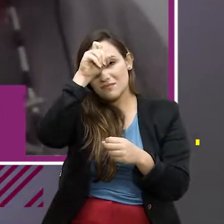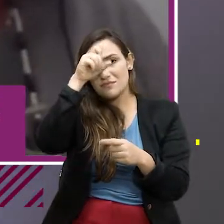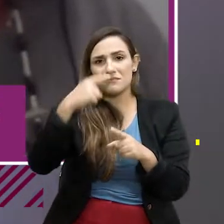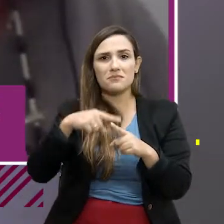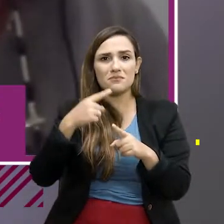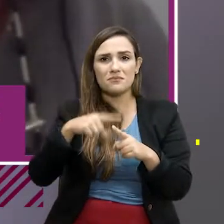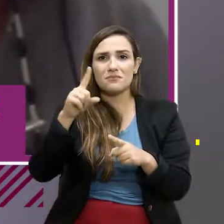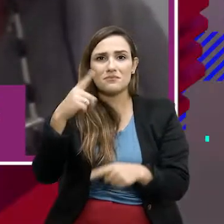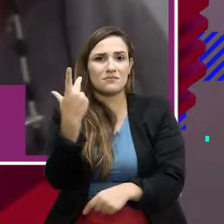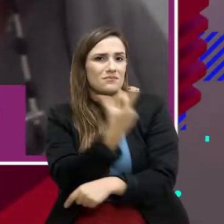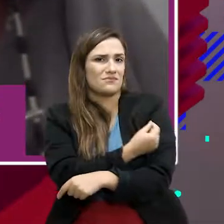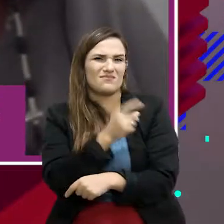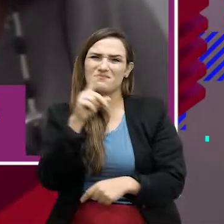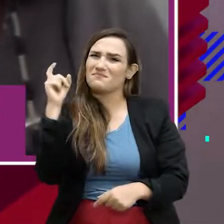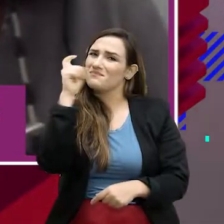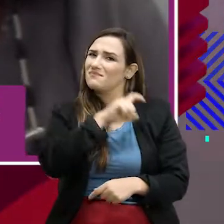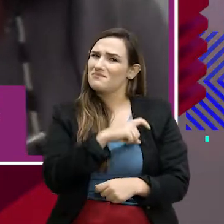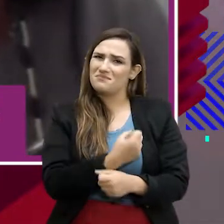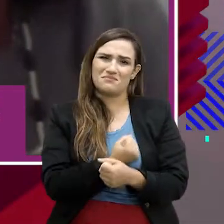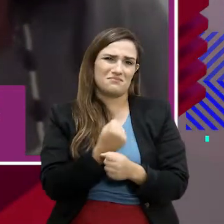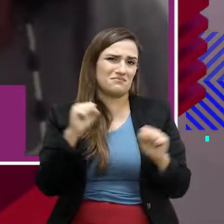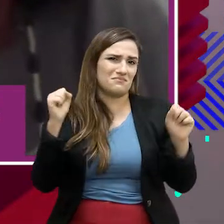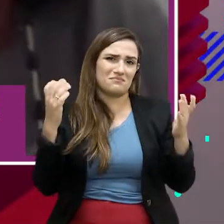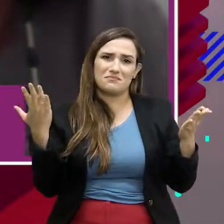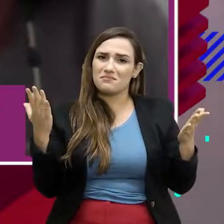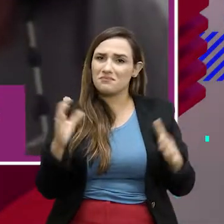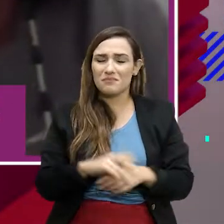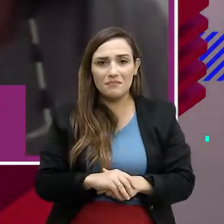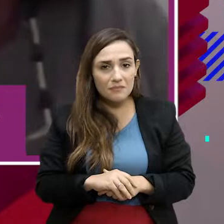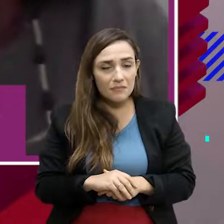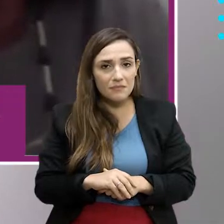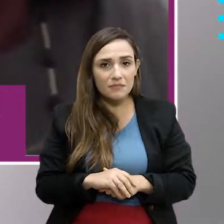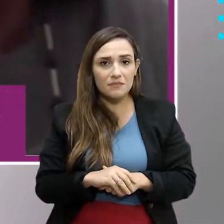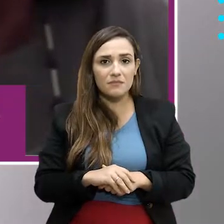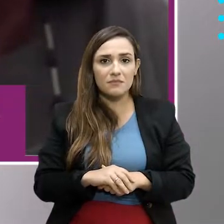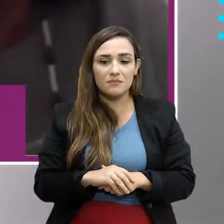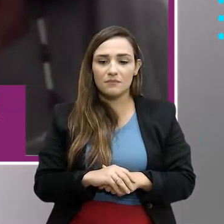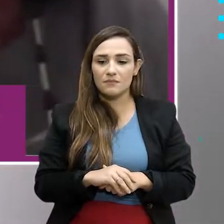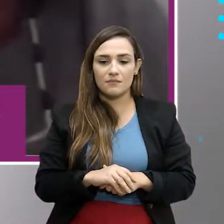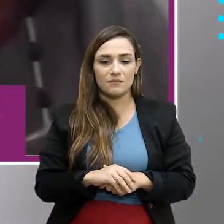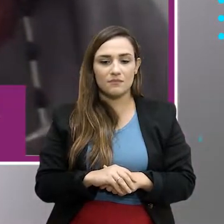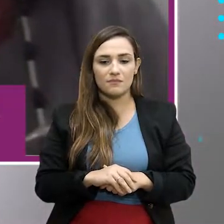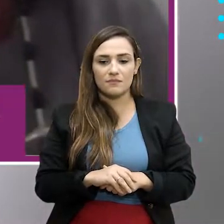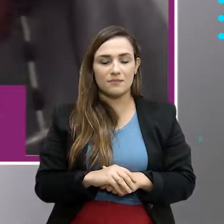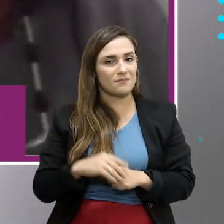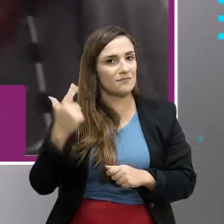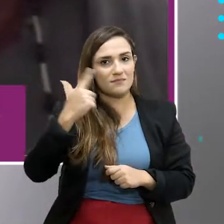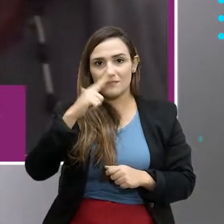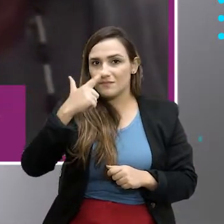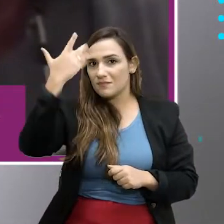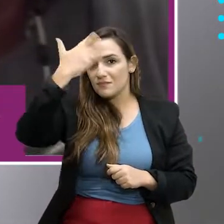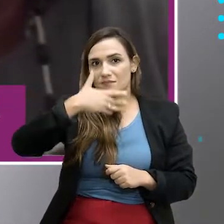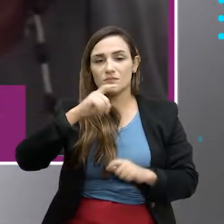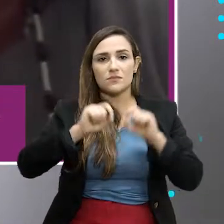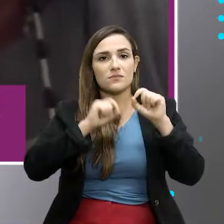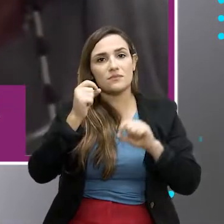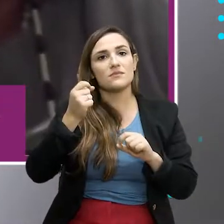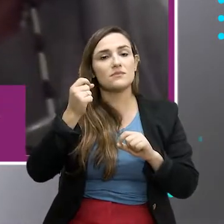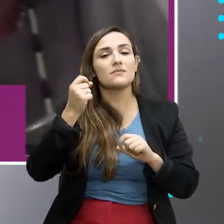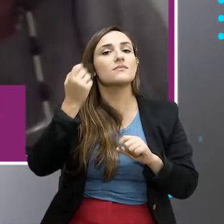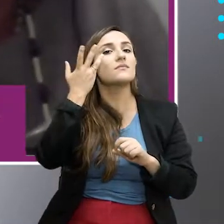porque tomaram vacina. Isso é uma mentira, assim, horrível. A gente não tem caso